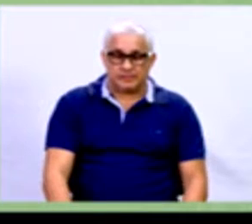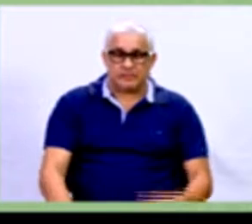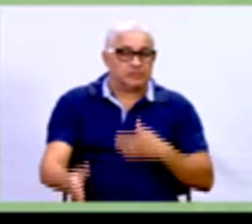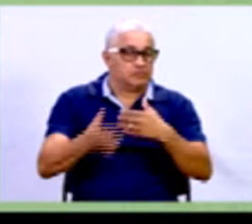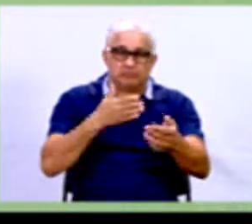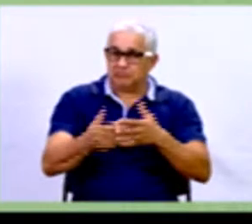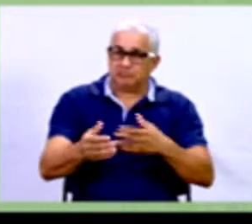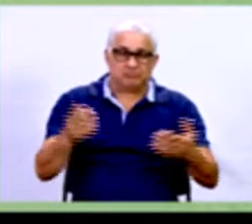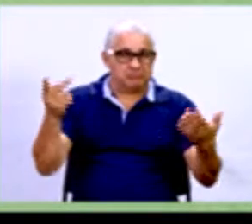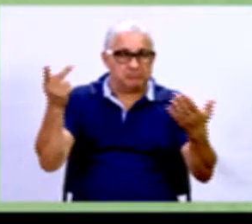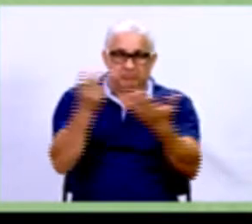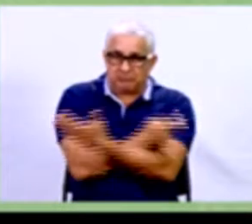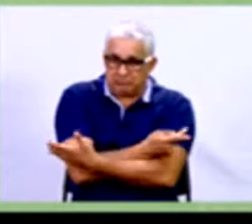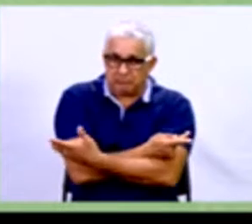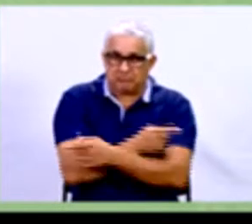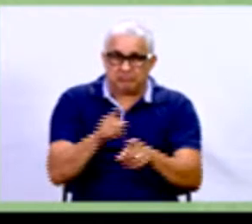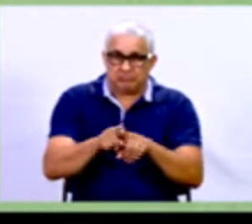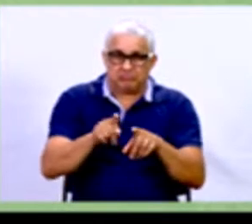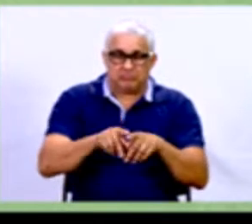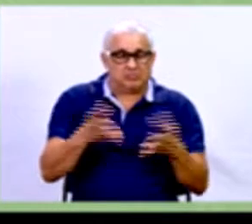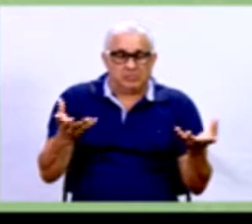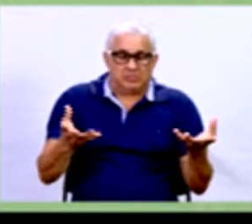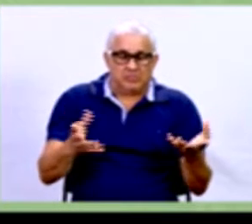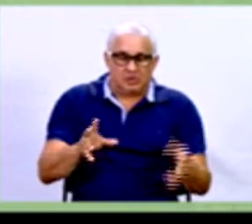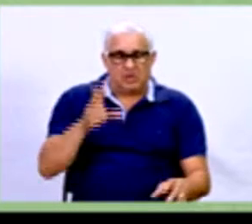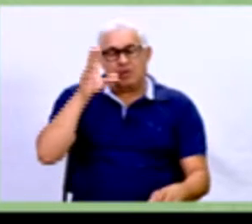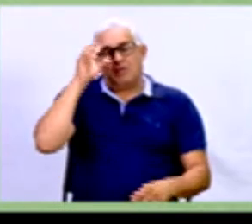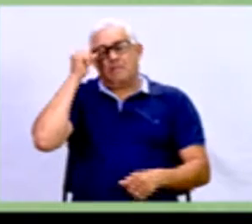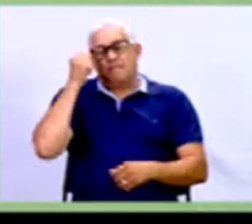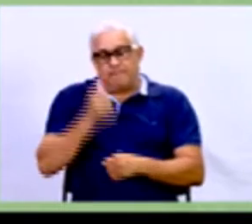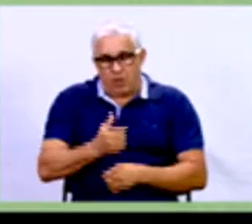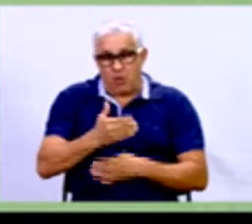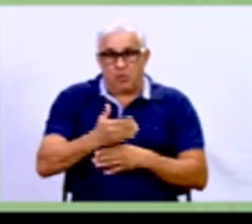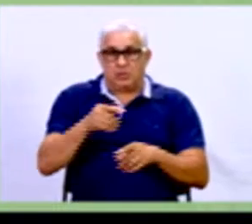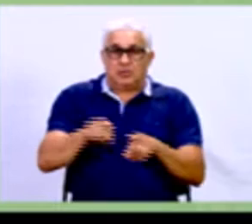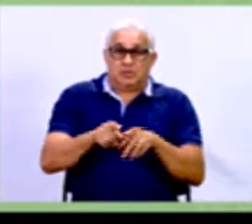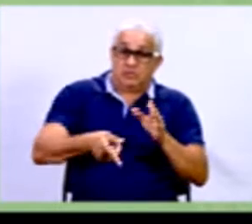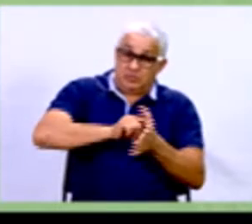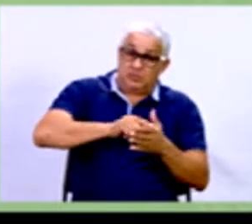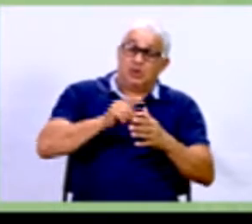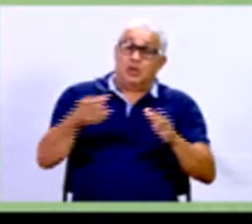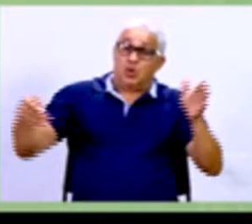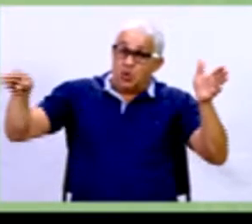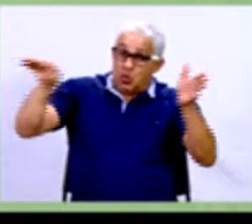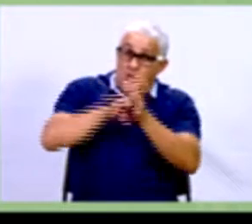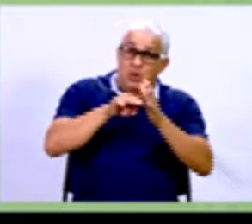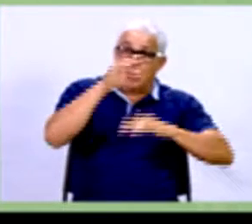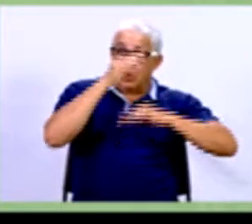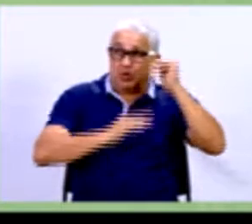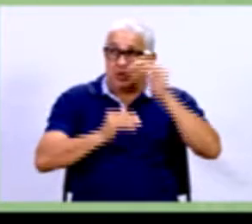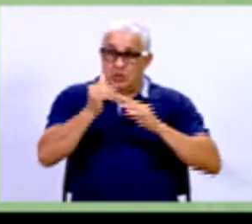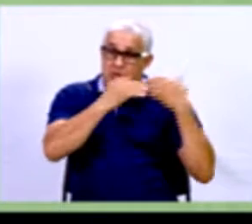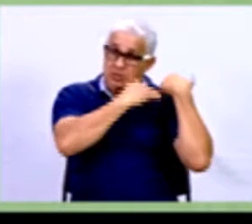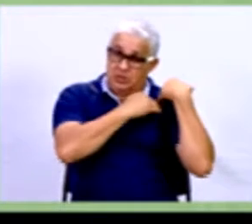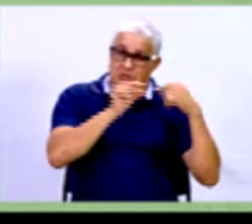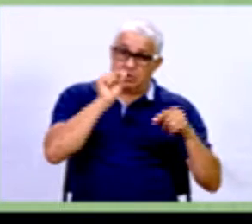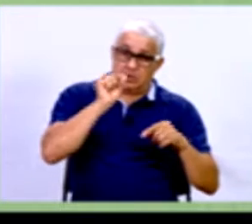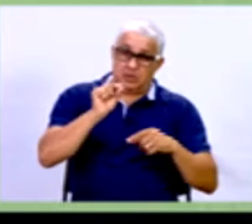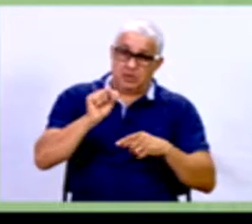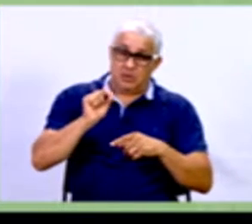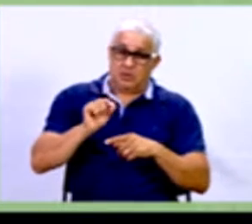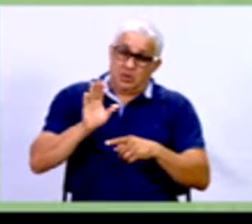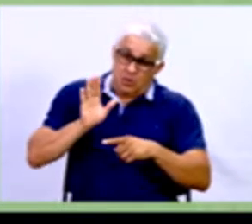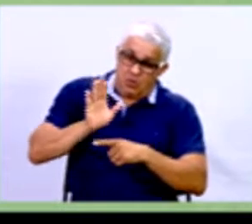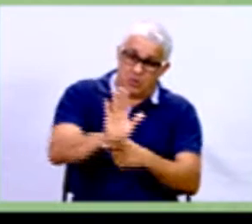qualquer acidente ou mal súbito. Antes da chegada dos profissionais responsáveis pelo